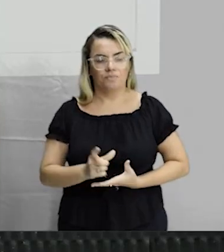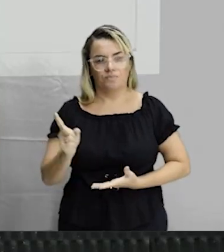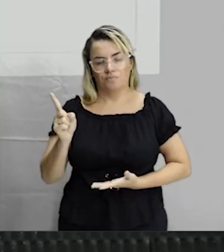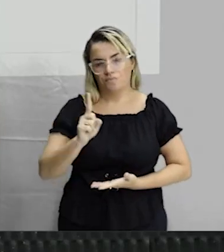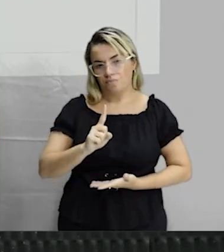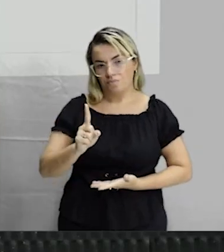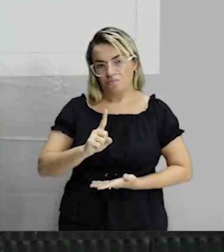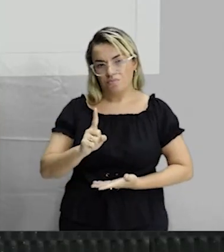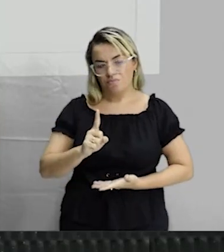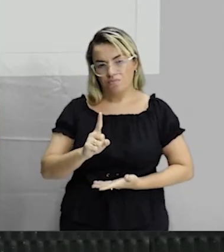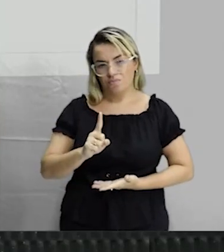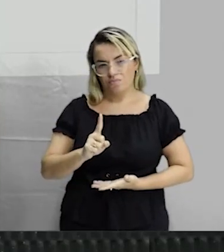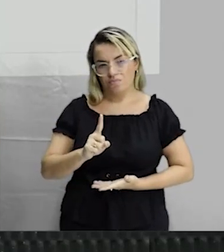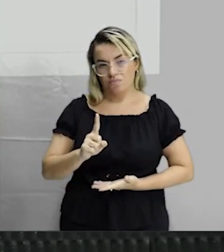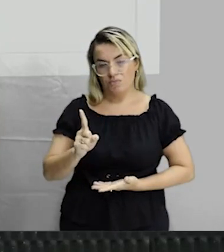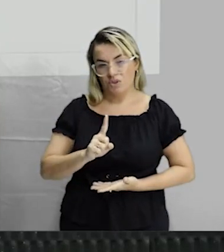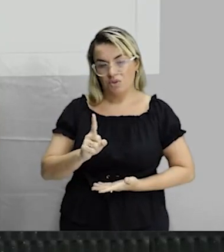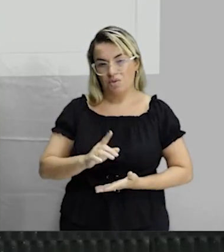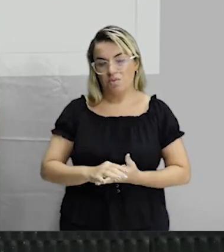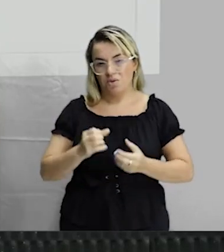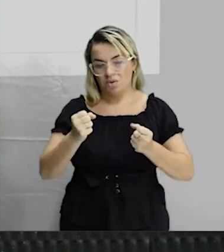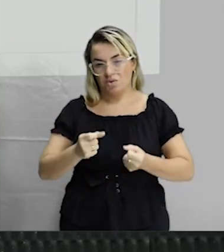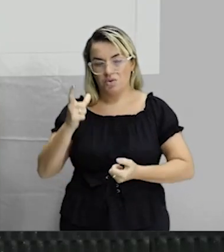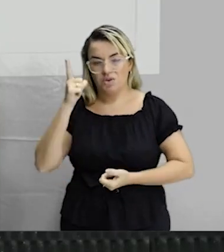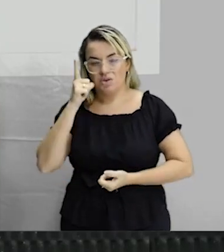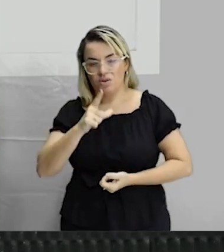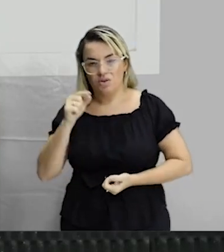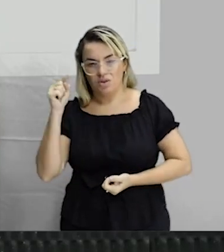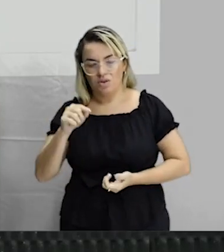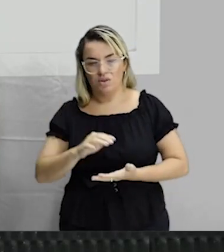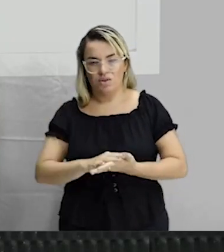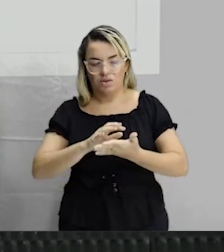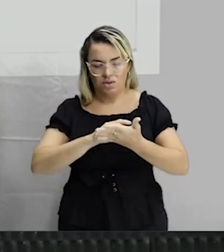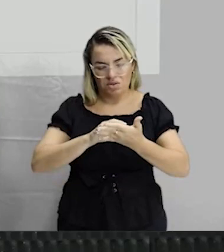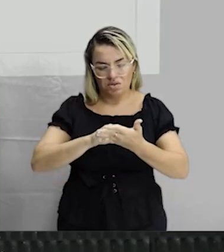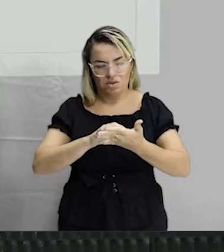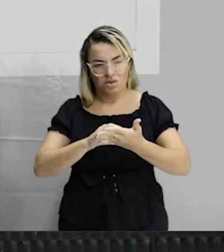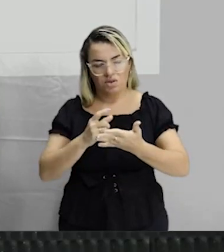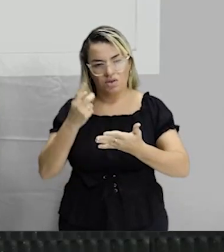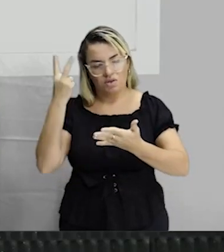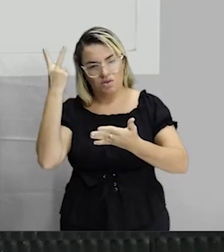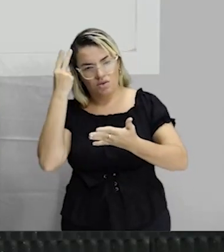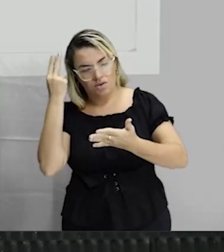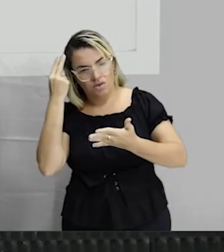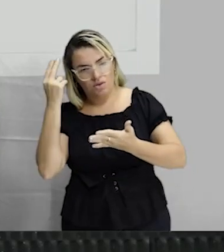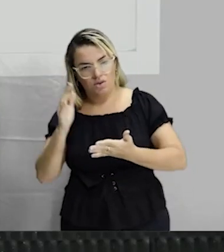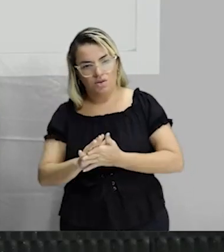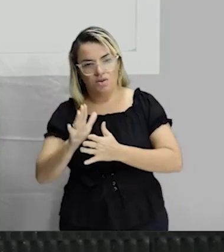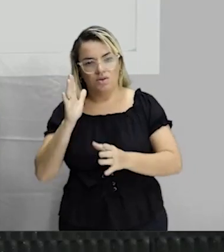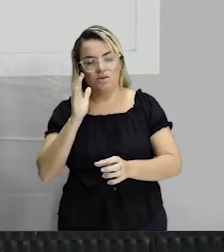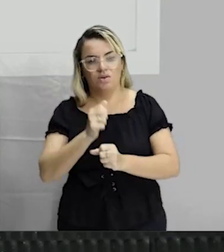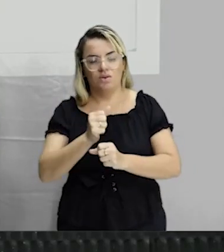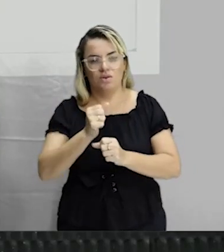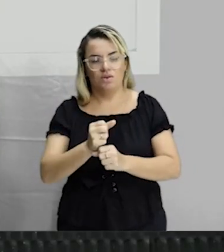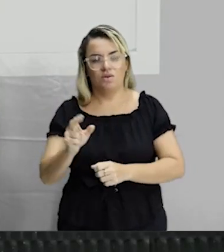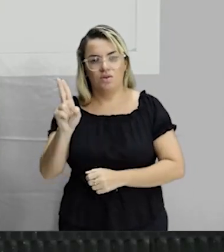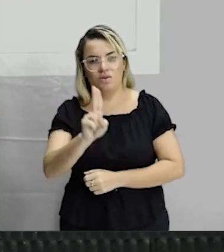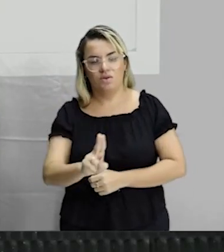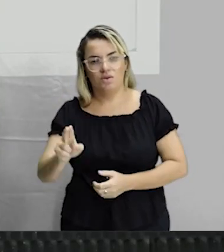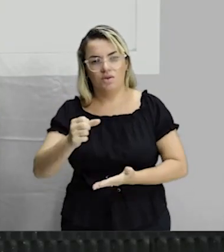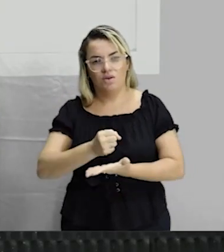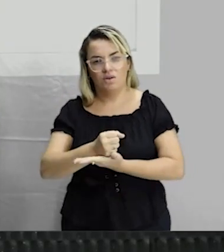isso é possível, tá? As calculadoras geralmente elas calculam o logaritmo usando a